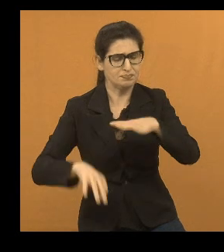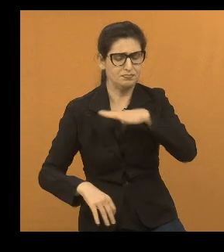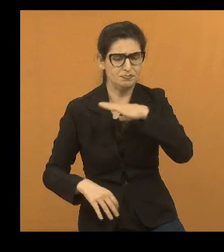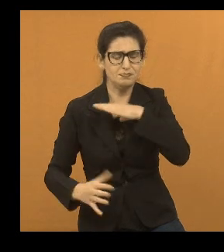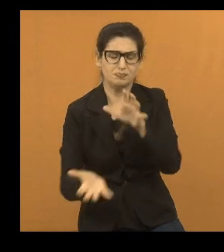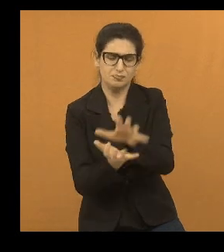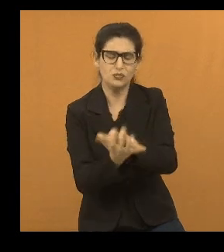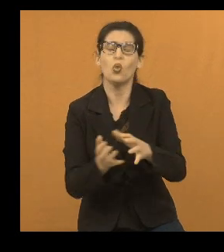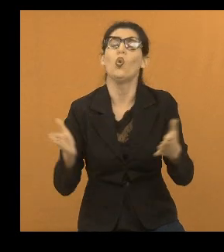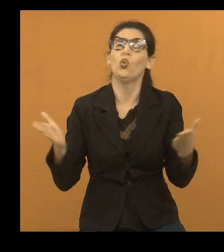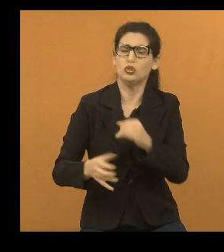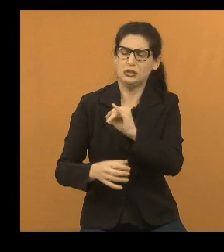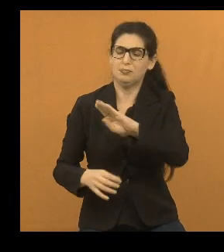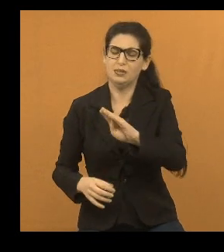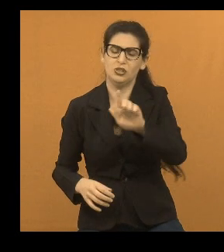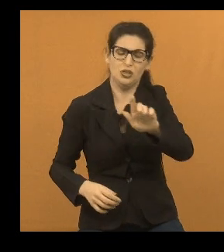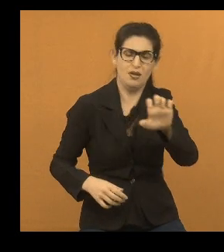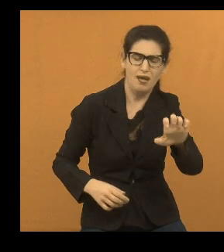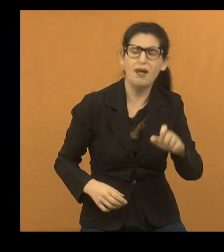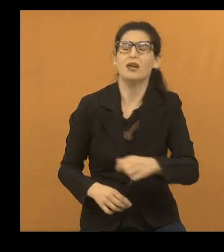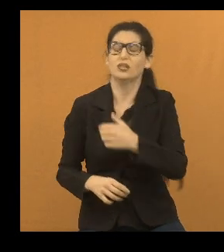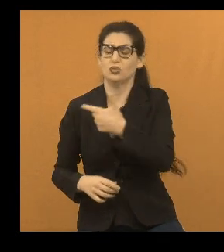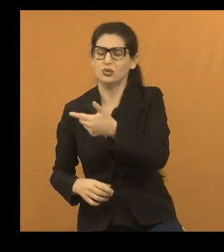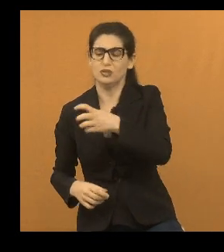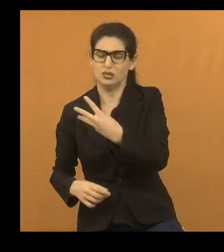do IBGE, tem